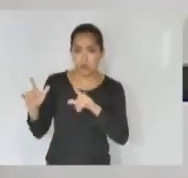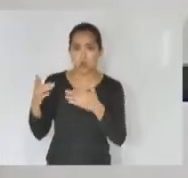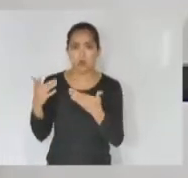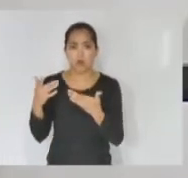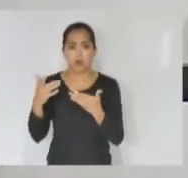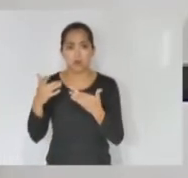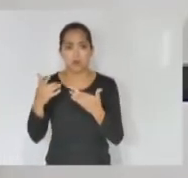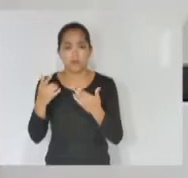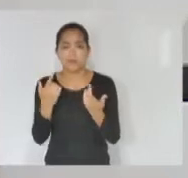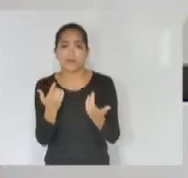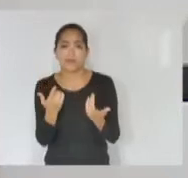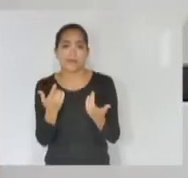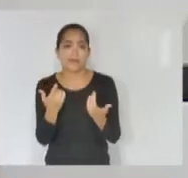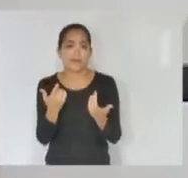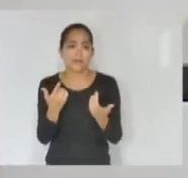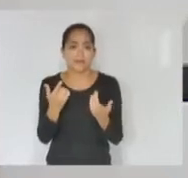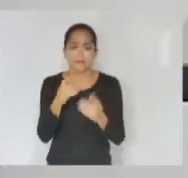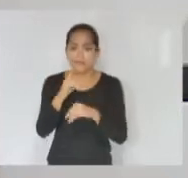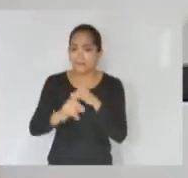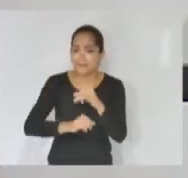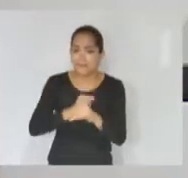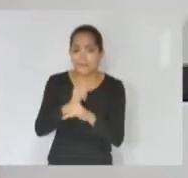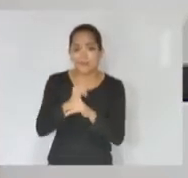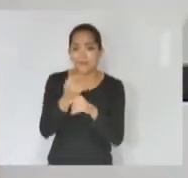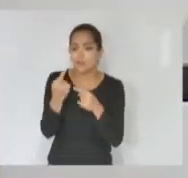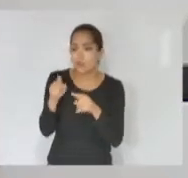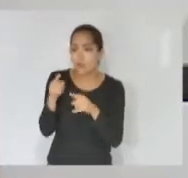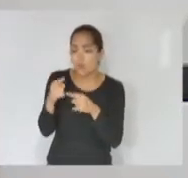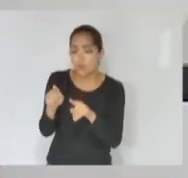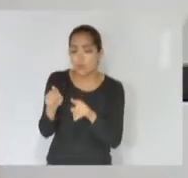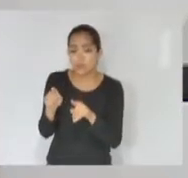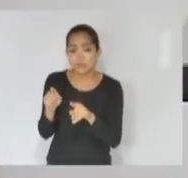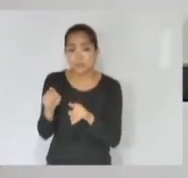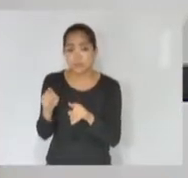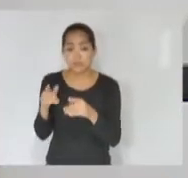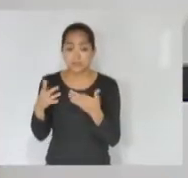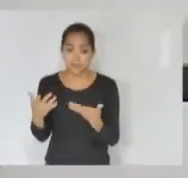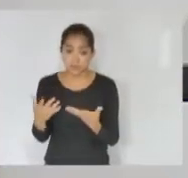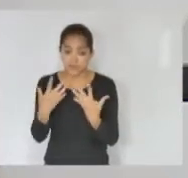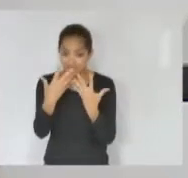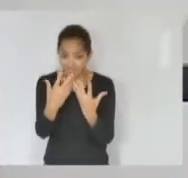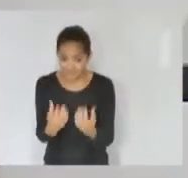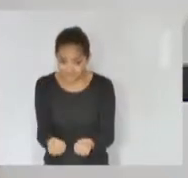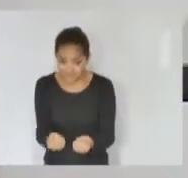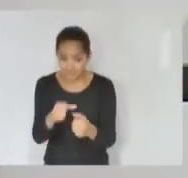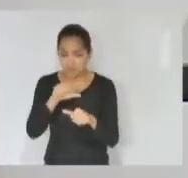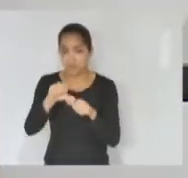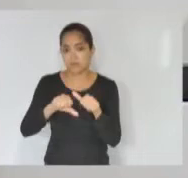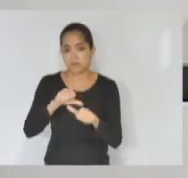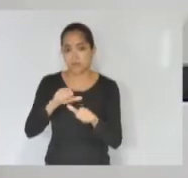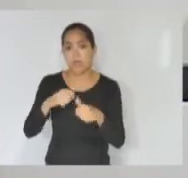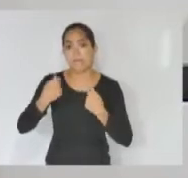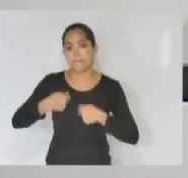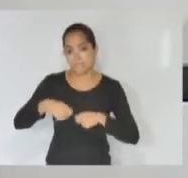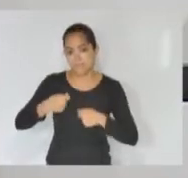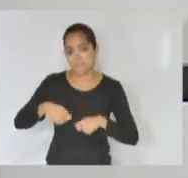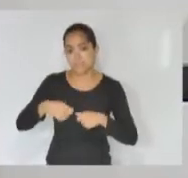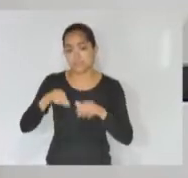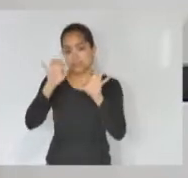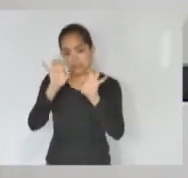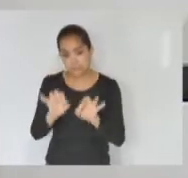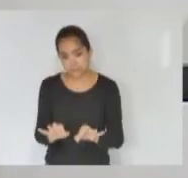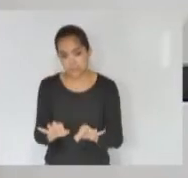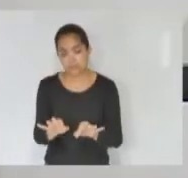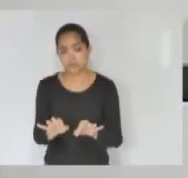sindicato, ele vai sair em meme na internet. Então, para ele ser a favor de uma reforma, ele tem que ter muita convicção. E eu